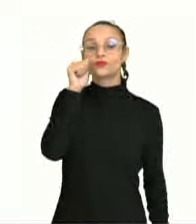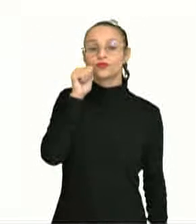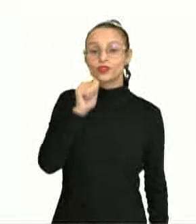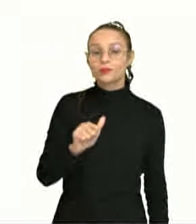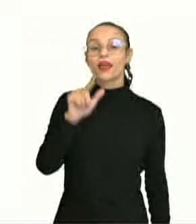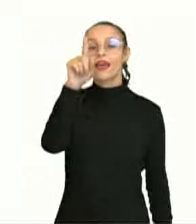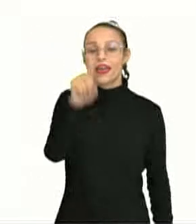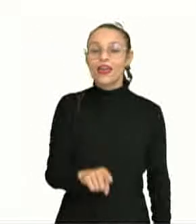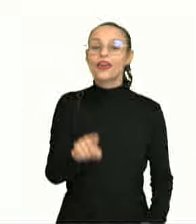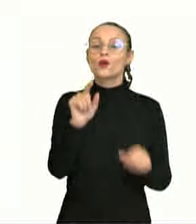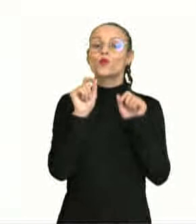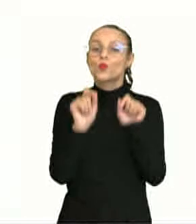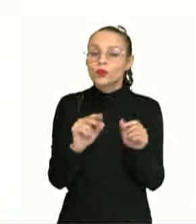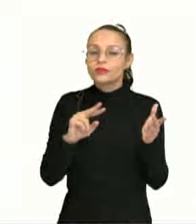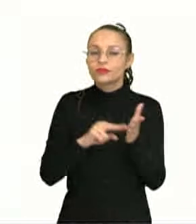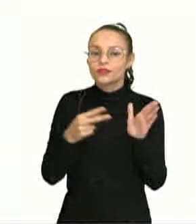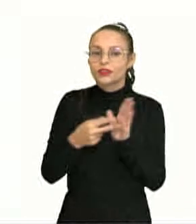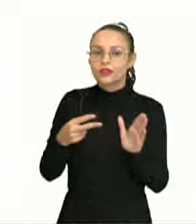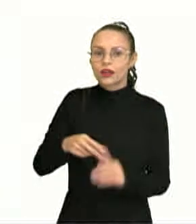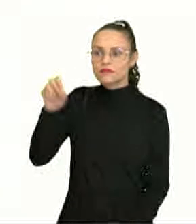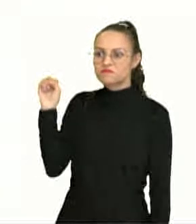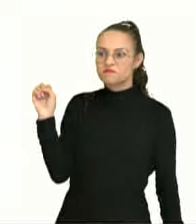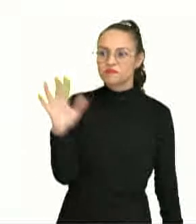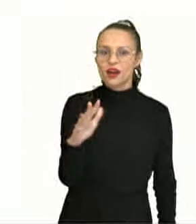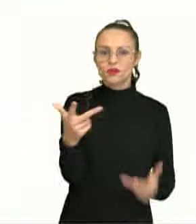ato de atirar alguém ou